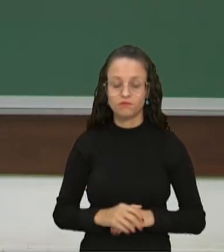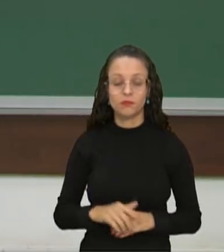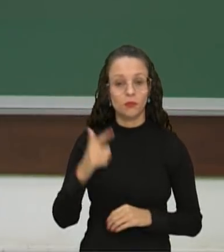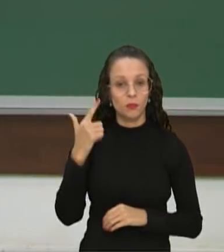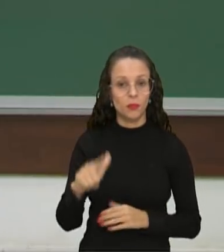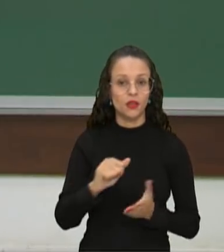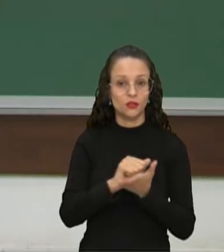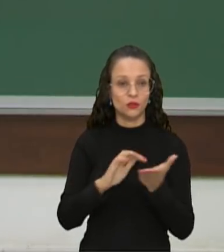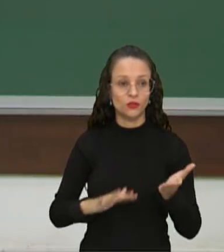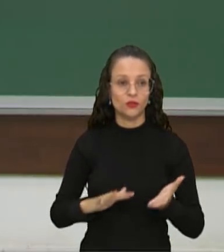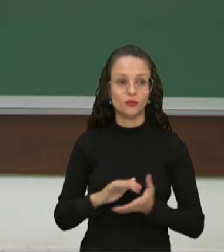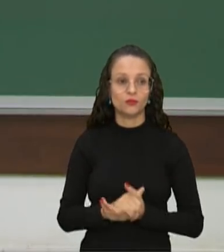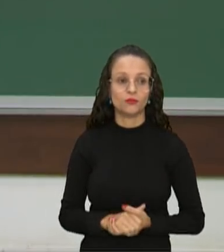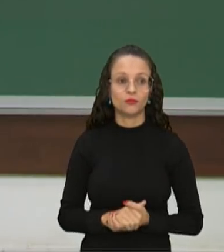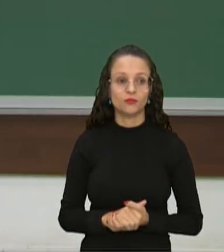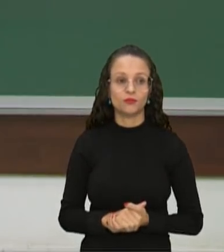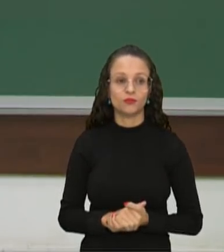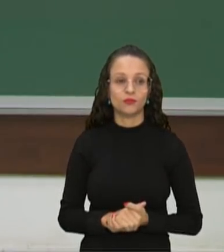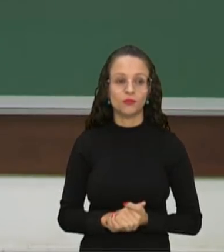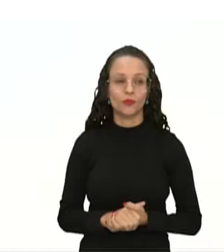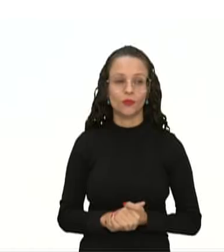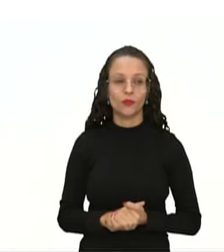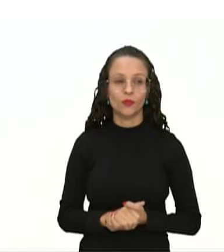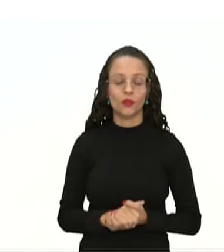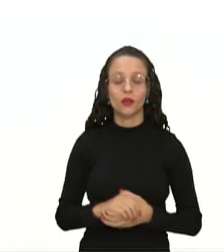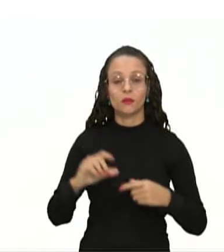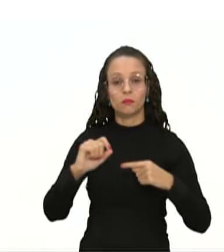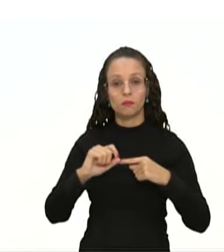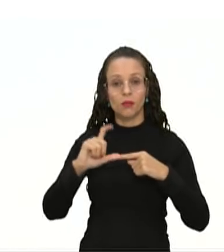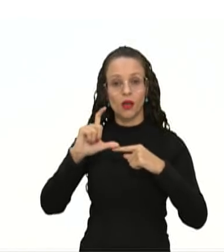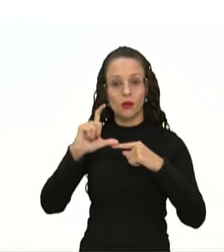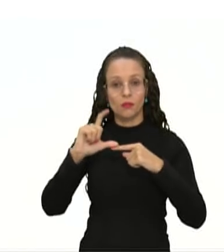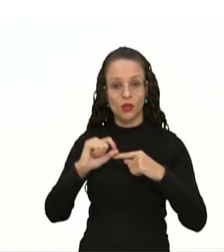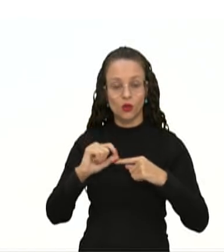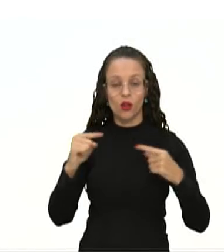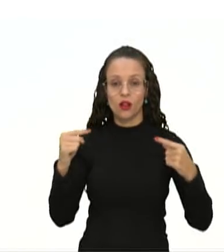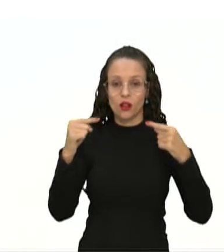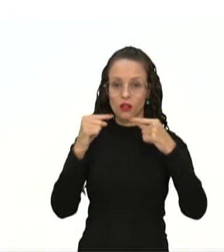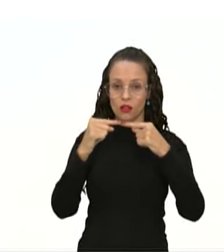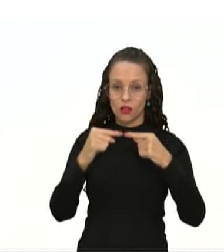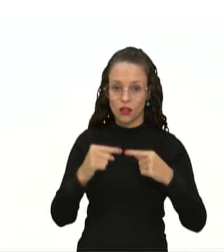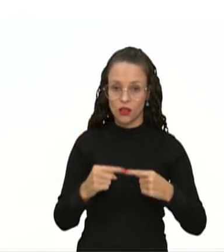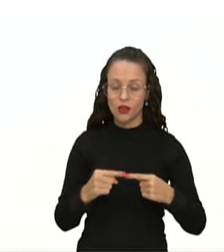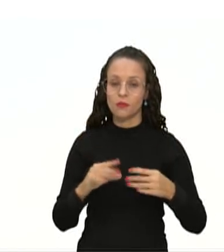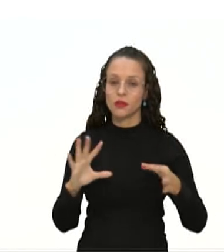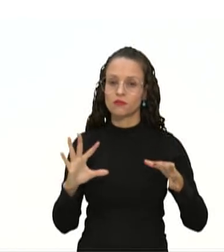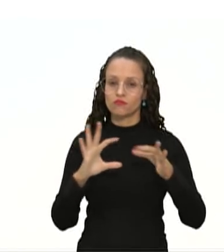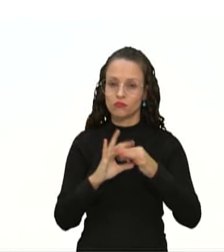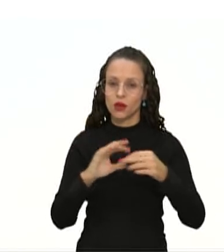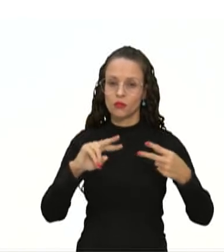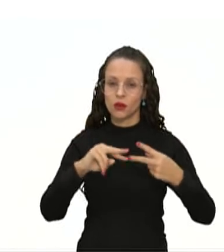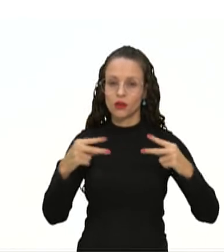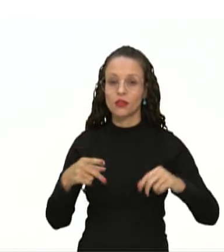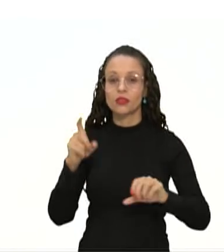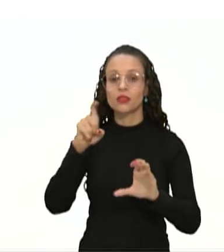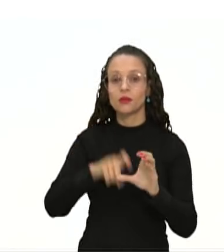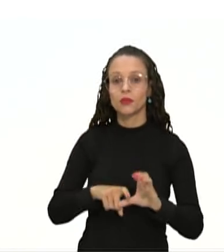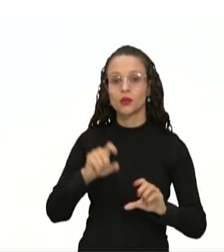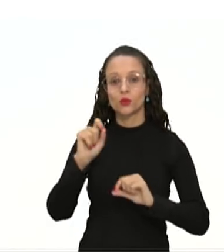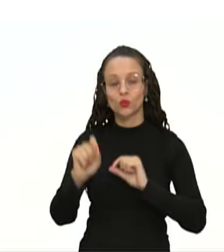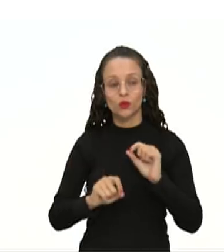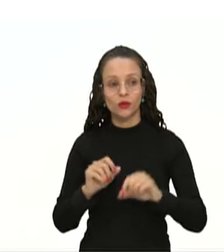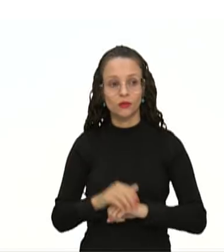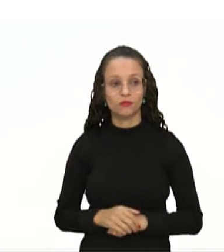mais um aqui hoje, então. O maior ou menor grau de ligamento ou linkage depende do que, gente? Letra